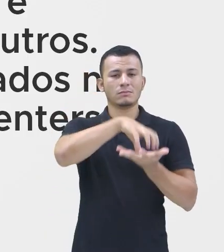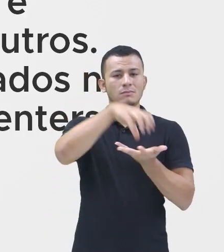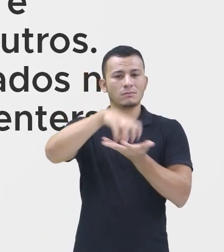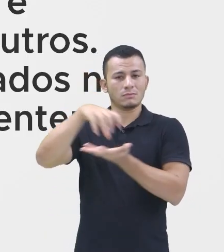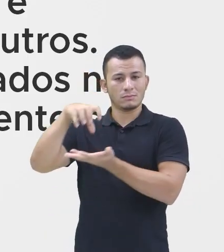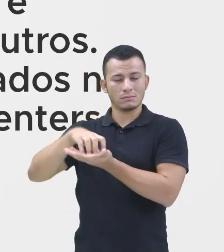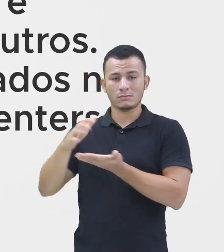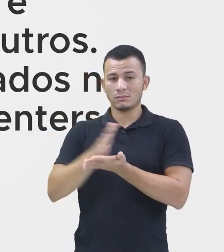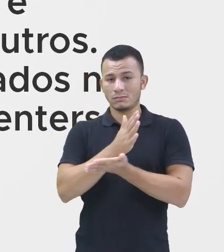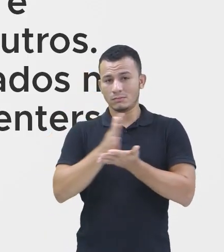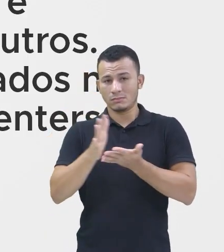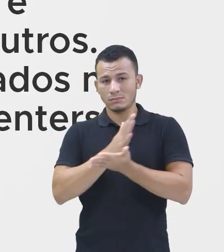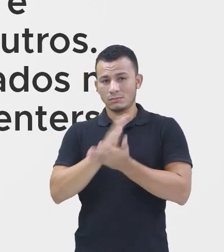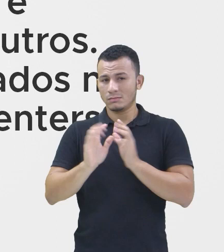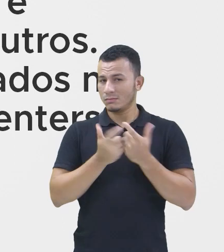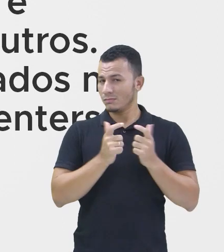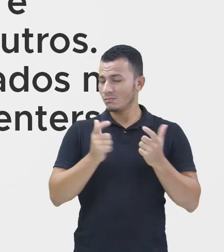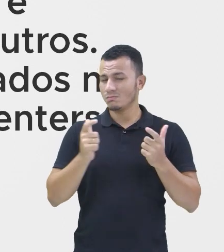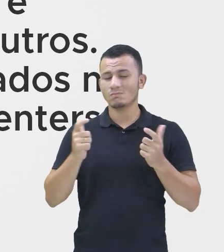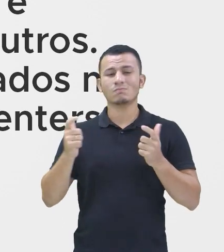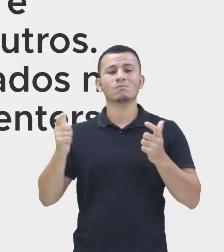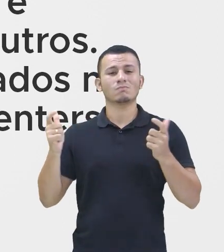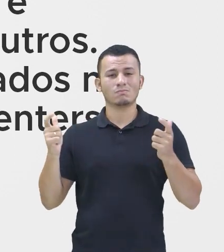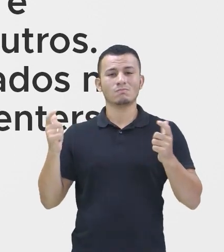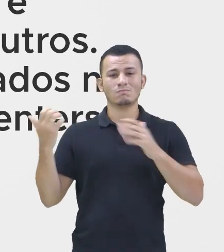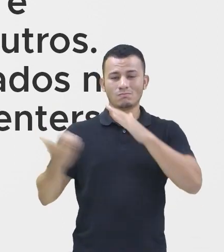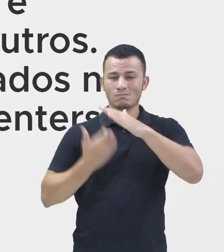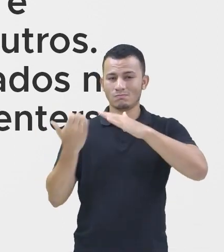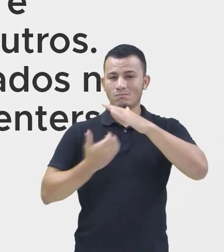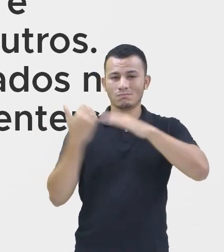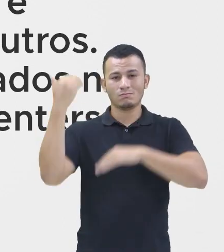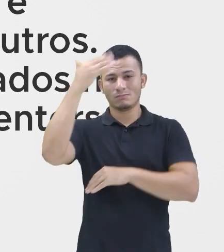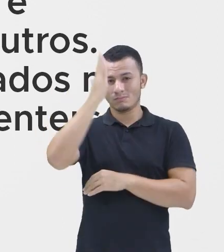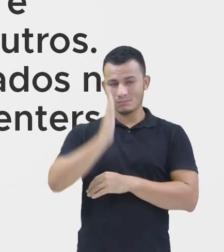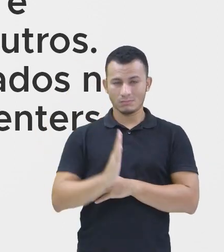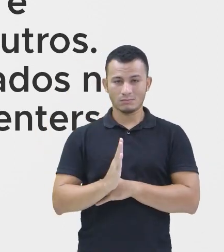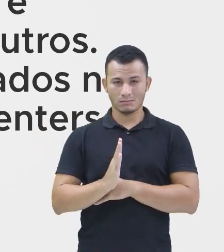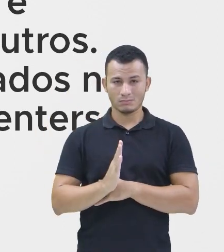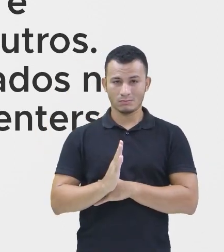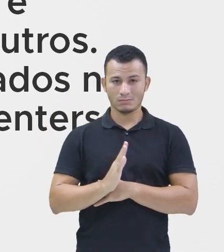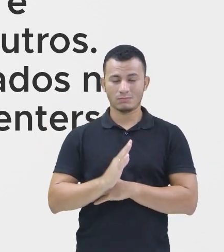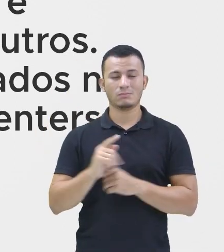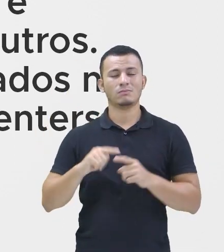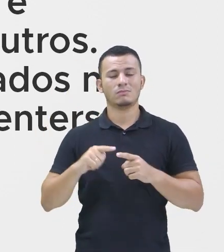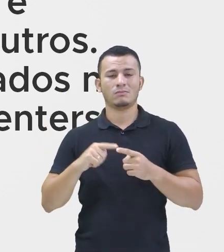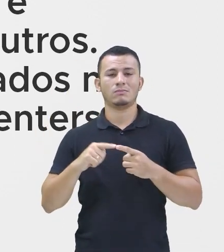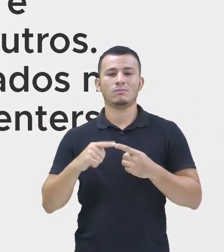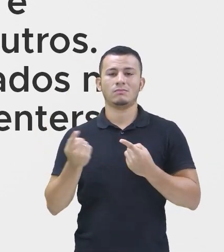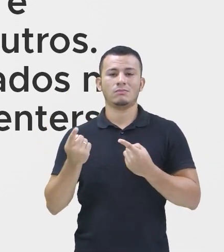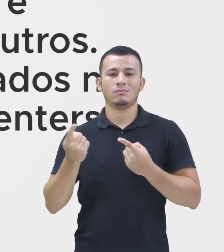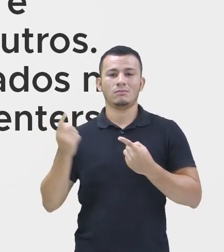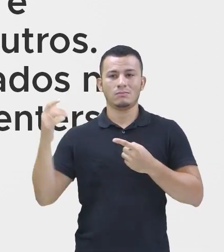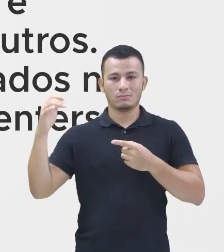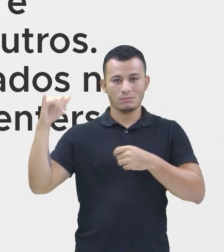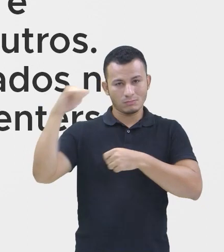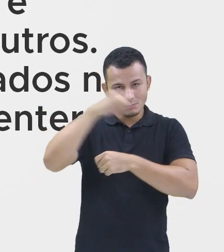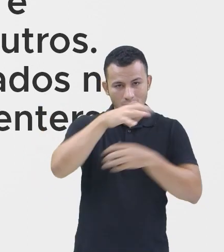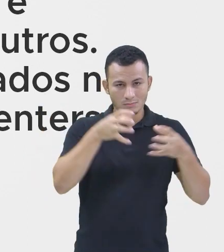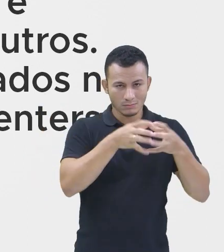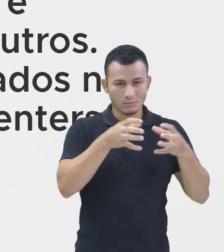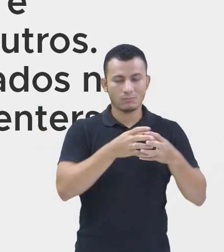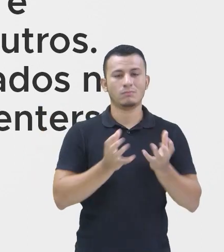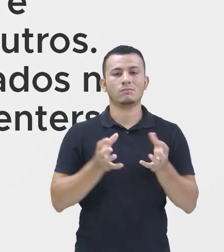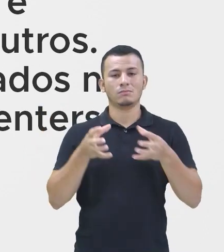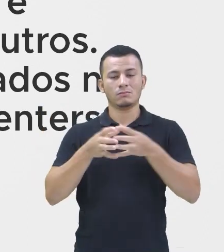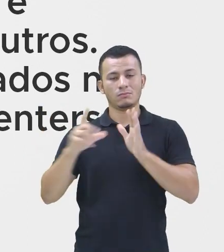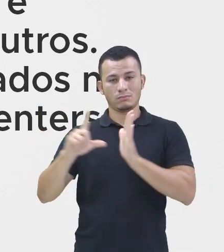sediados alguns dos maiores aglomerados empresariais do Brasil, como companhias aéreas, redes